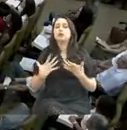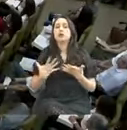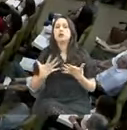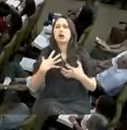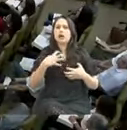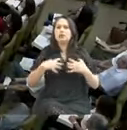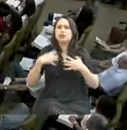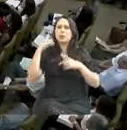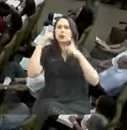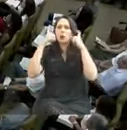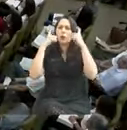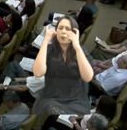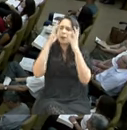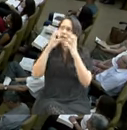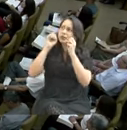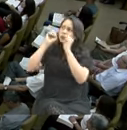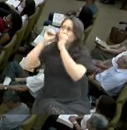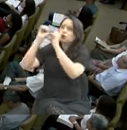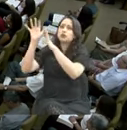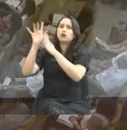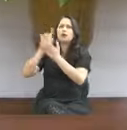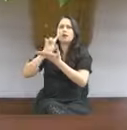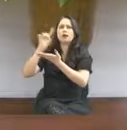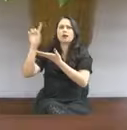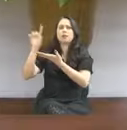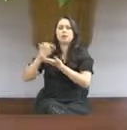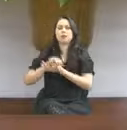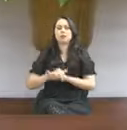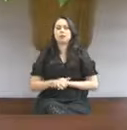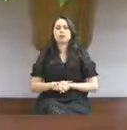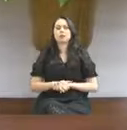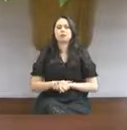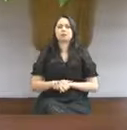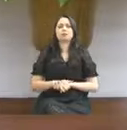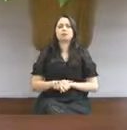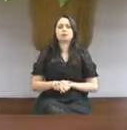preocupação para mim. Eu estou sentindo uma graça.